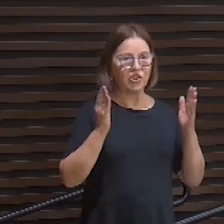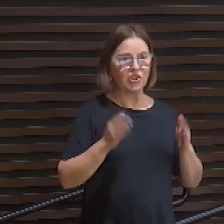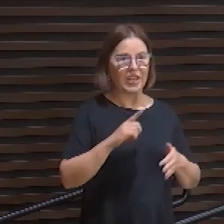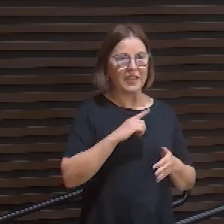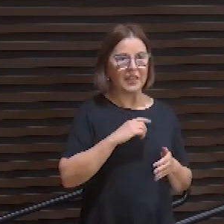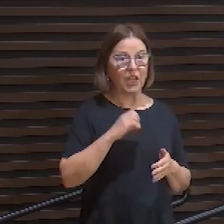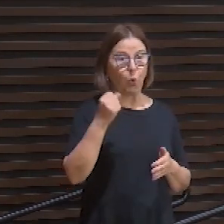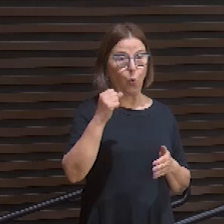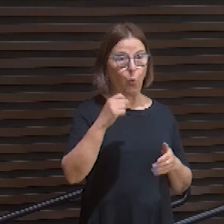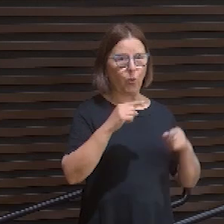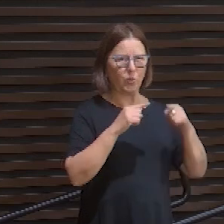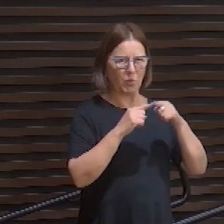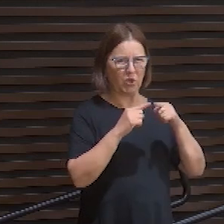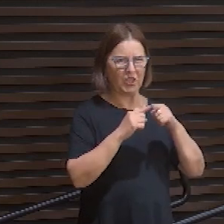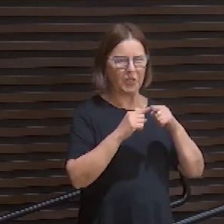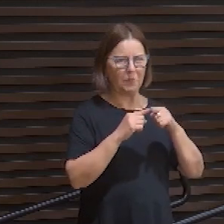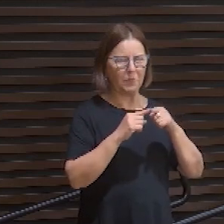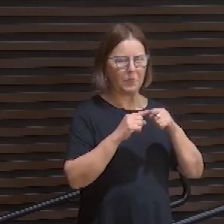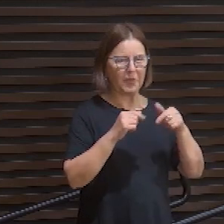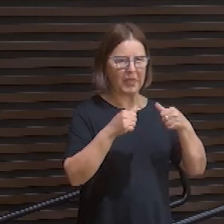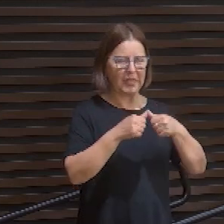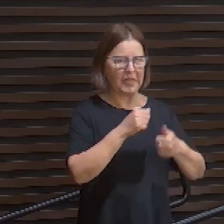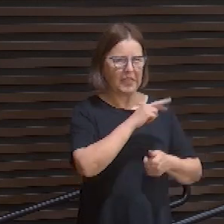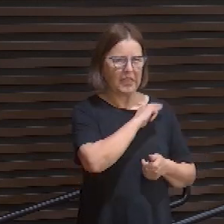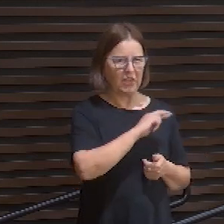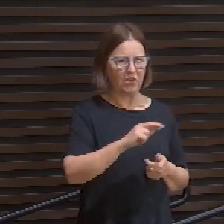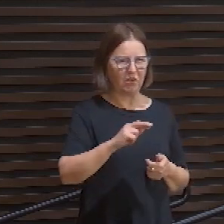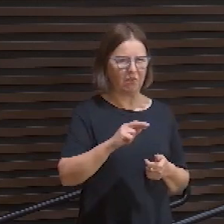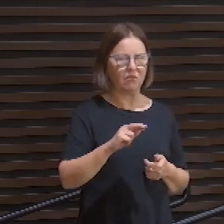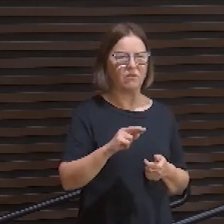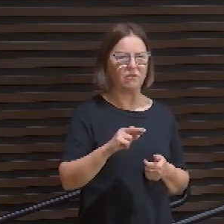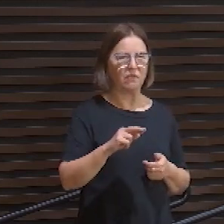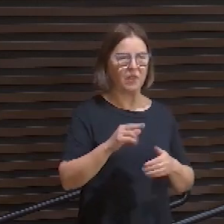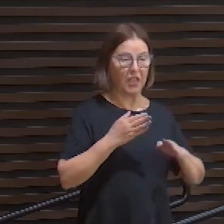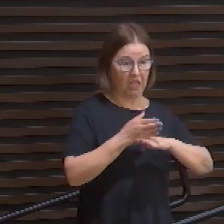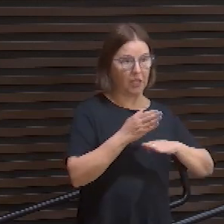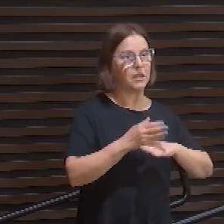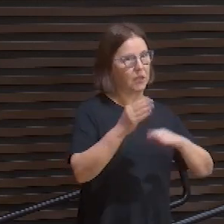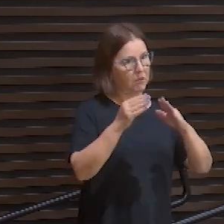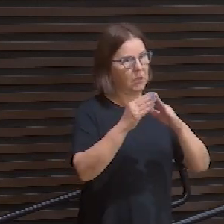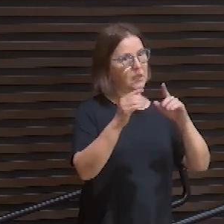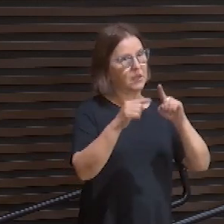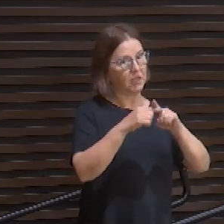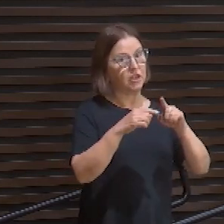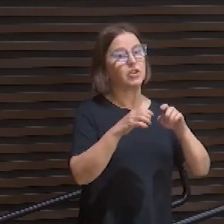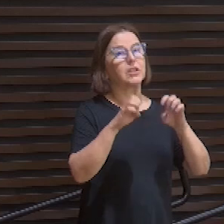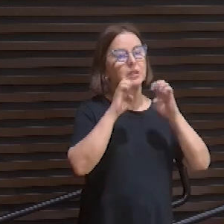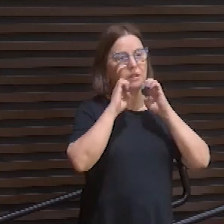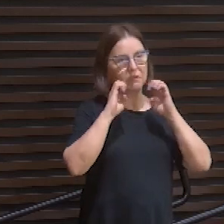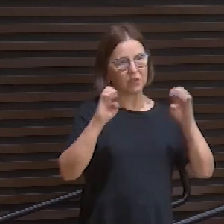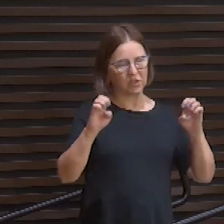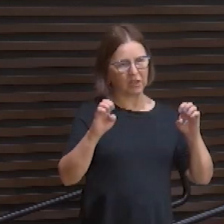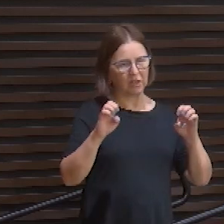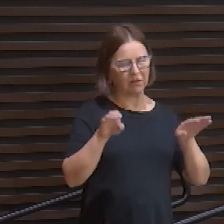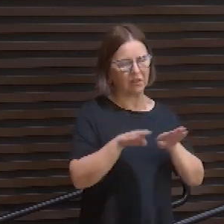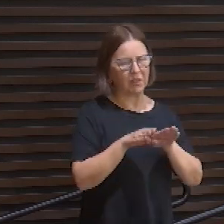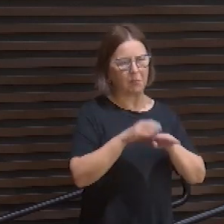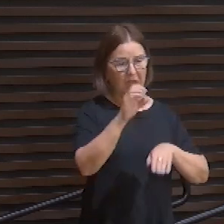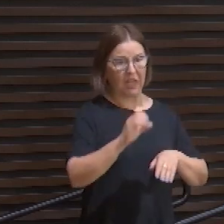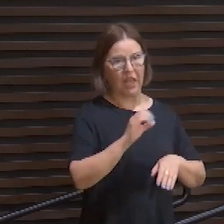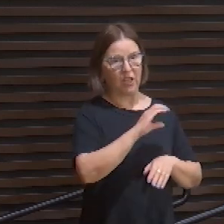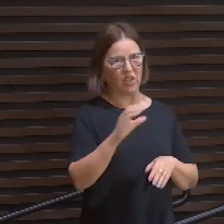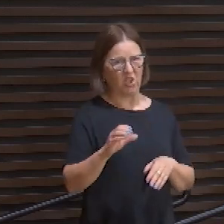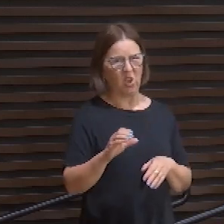fazendo uma bagunça, entrando nas igrejas evangélicas e católicas,